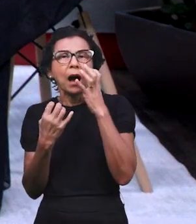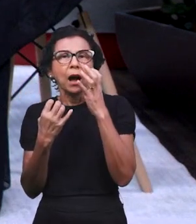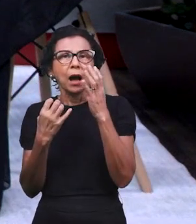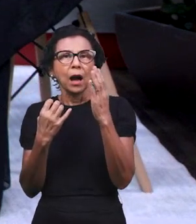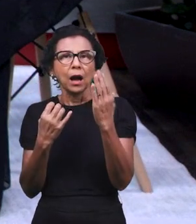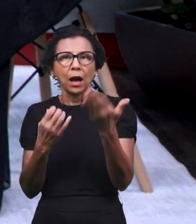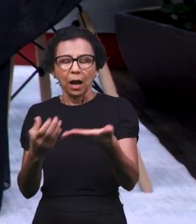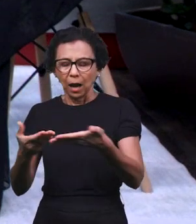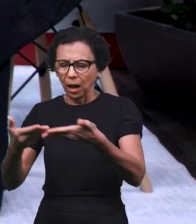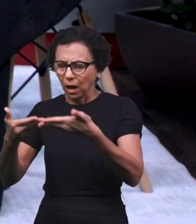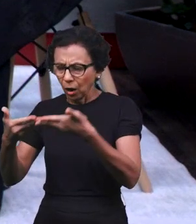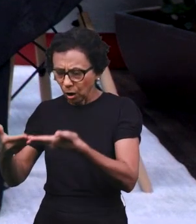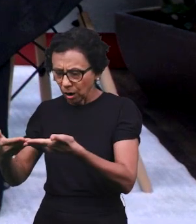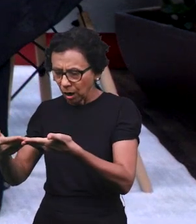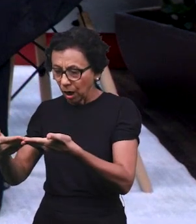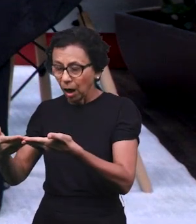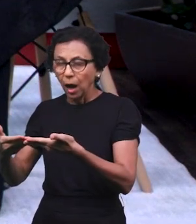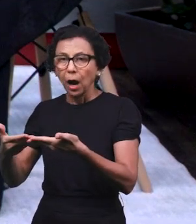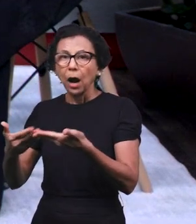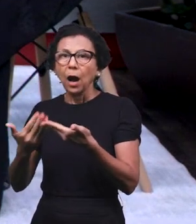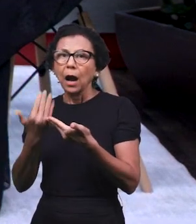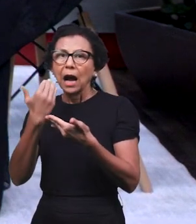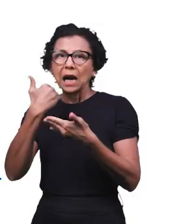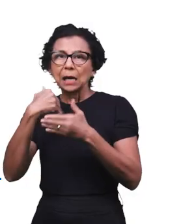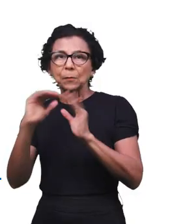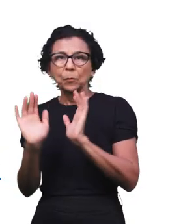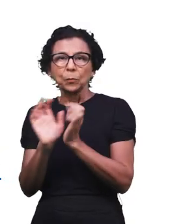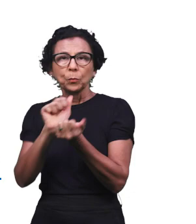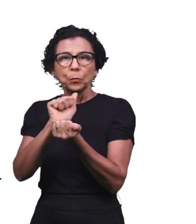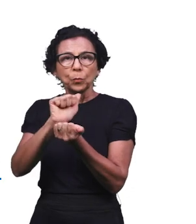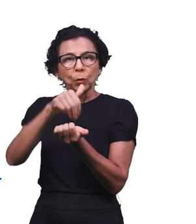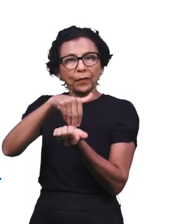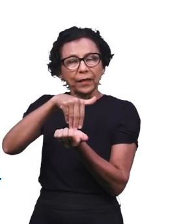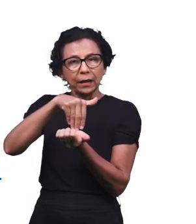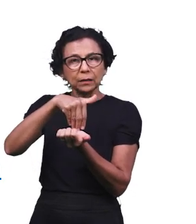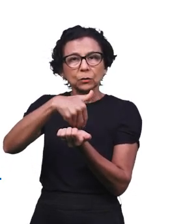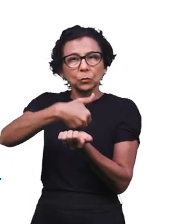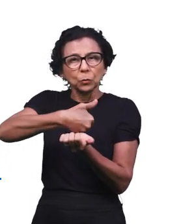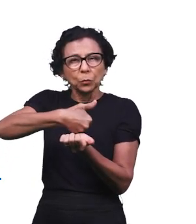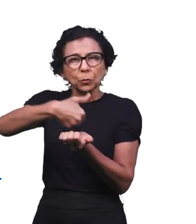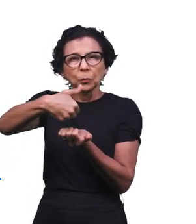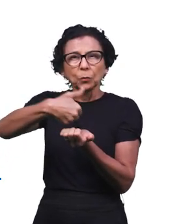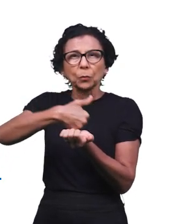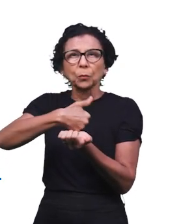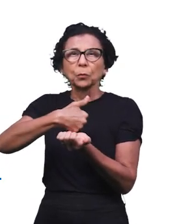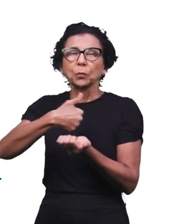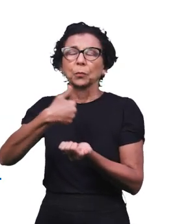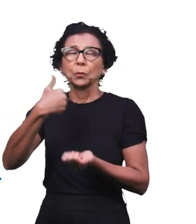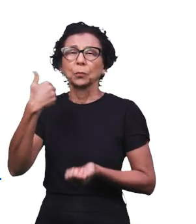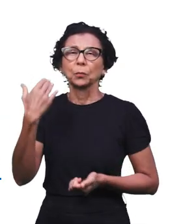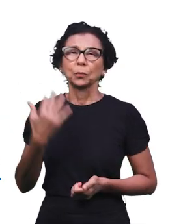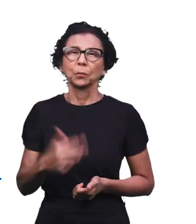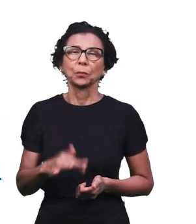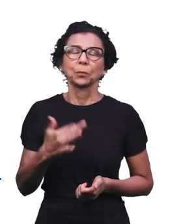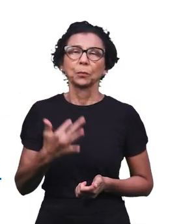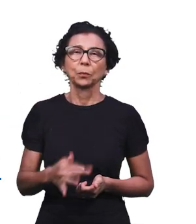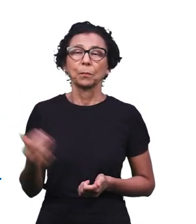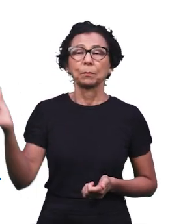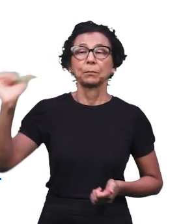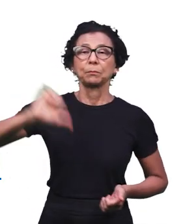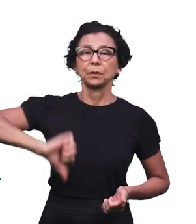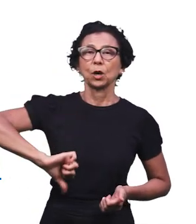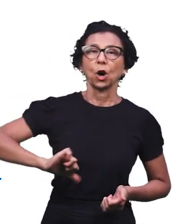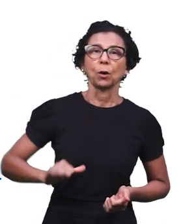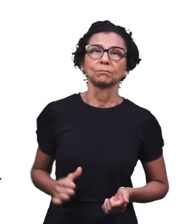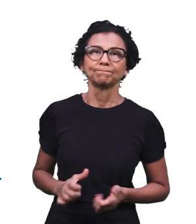que é tártaro? Bom, o tártaro, ele é aquele acúmulo de o que a gente chama, né, de biofilme dental. O que é